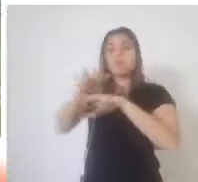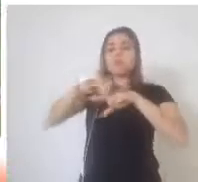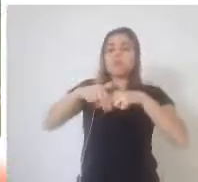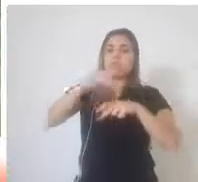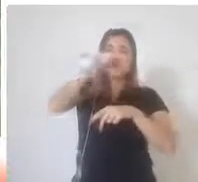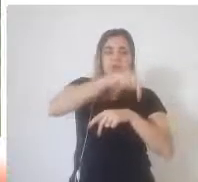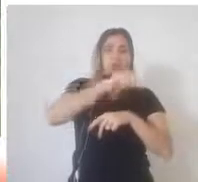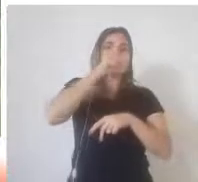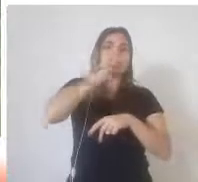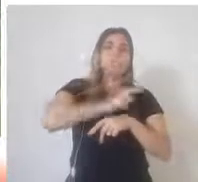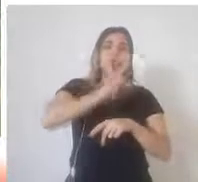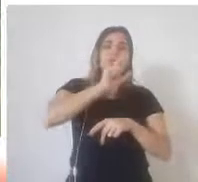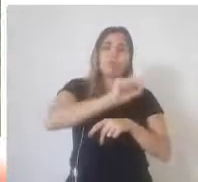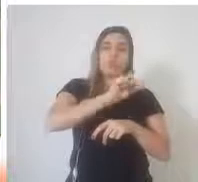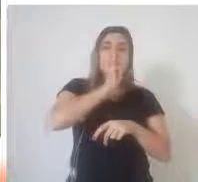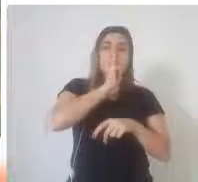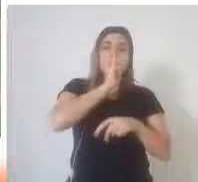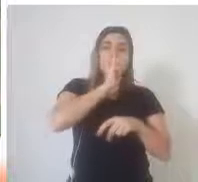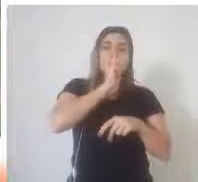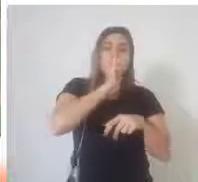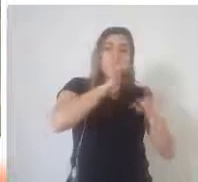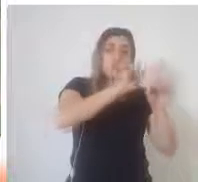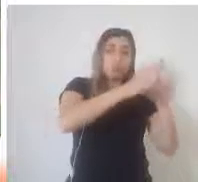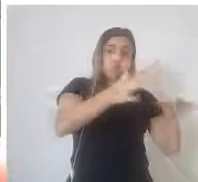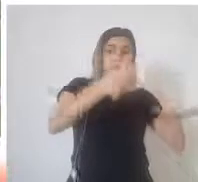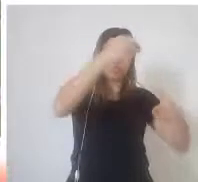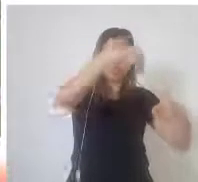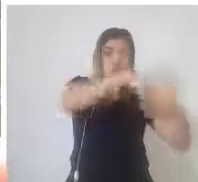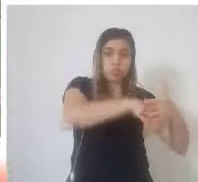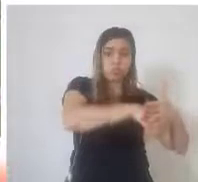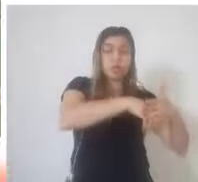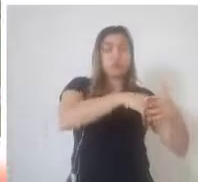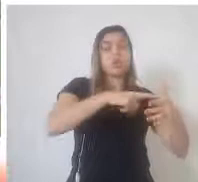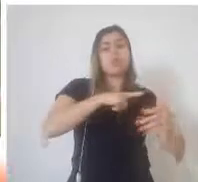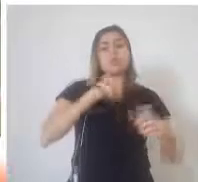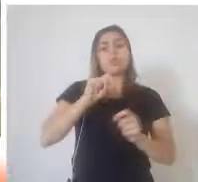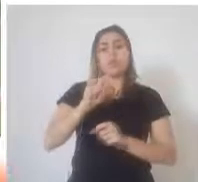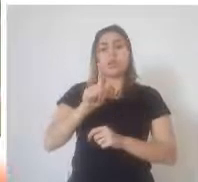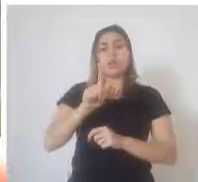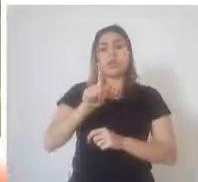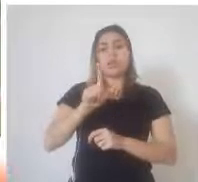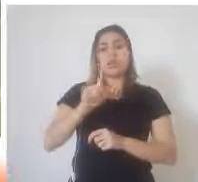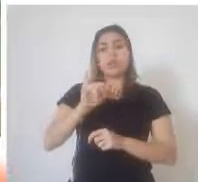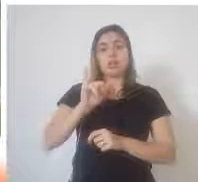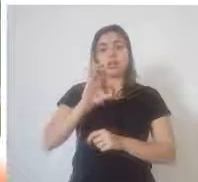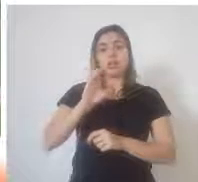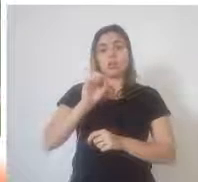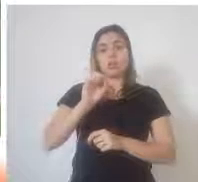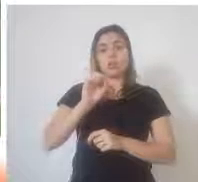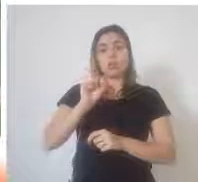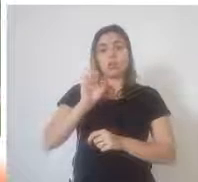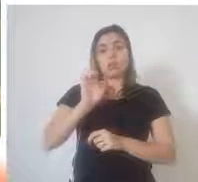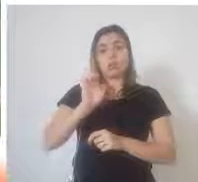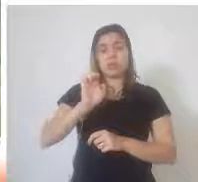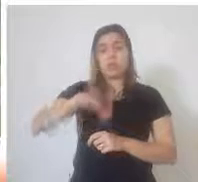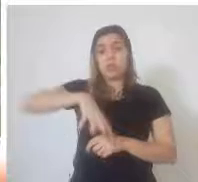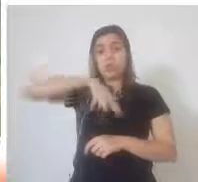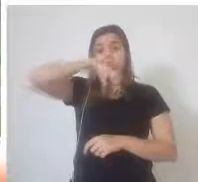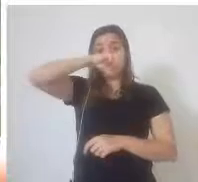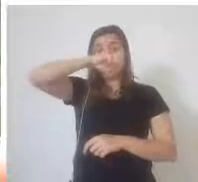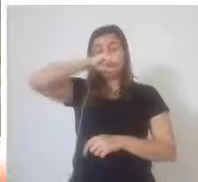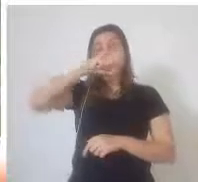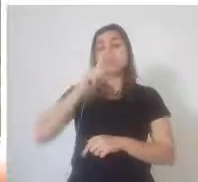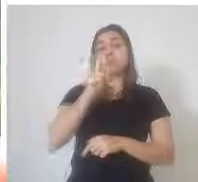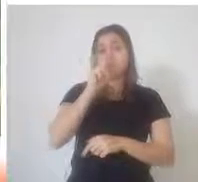tem uma maior liberação, por exemplo, para o ambiente dos produtos da fotossíntese, glicose, oxigênio e